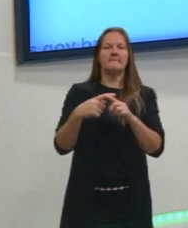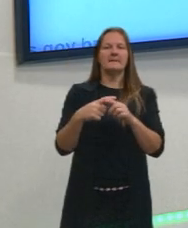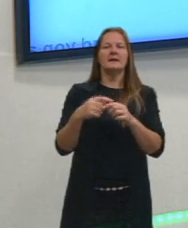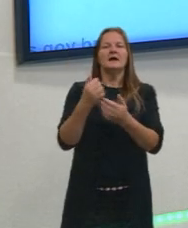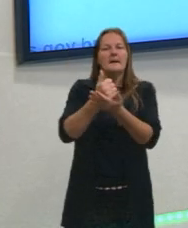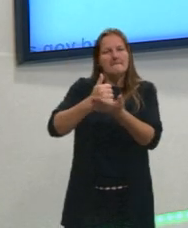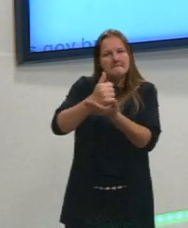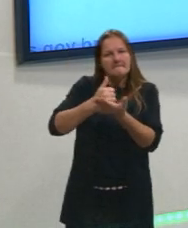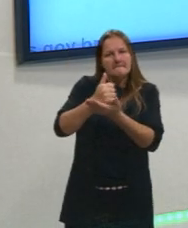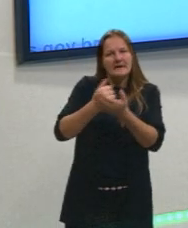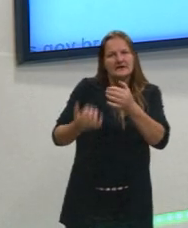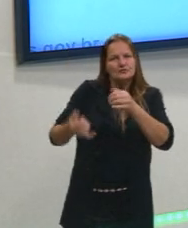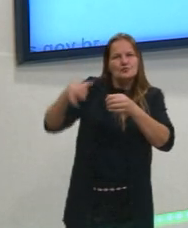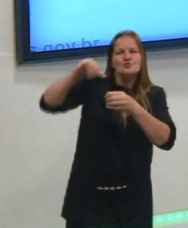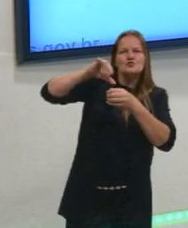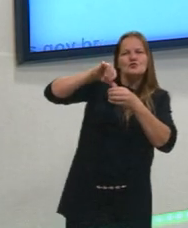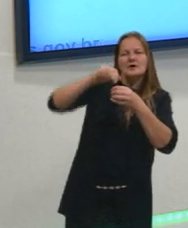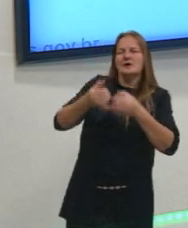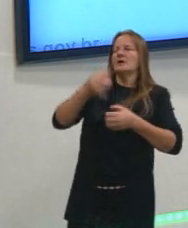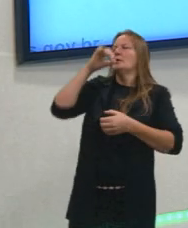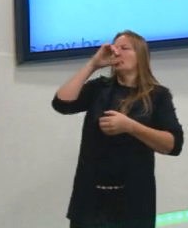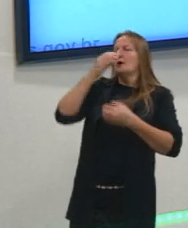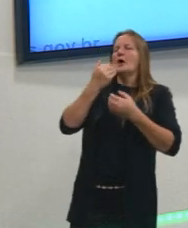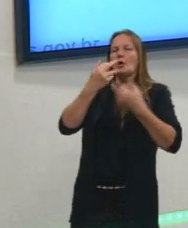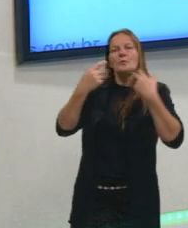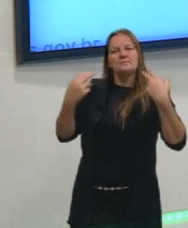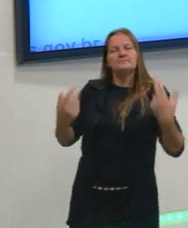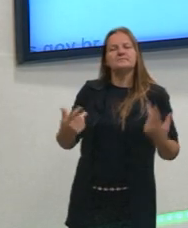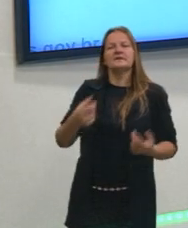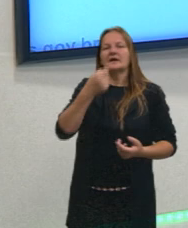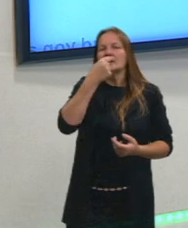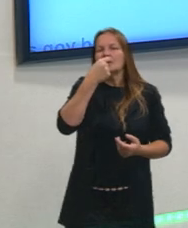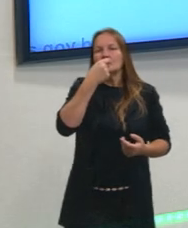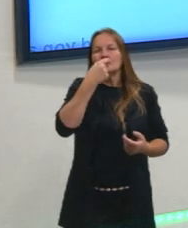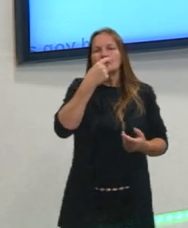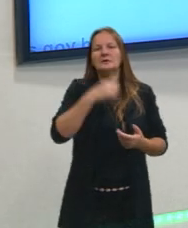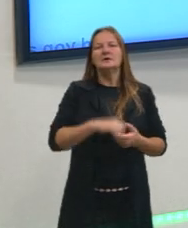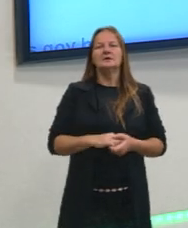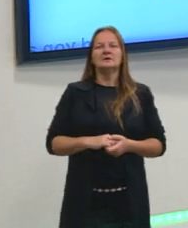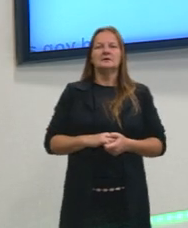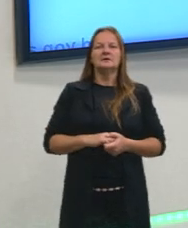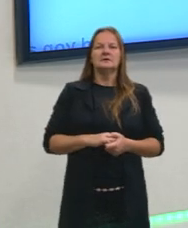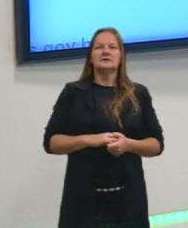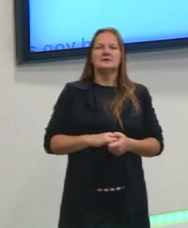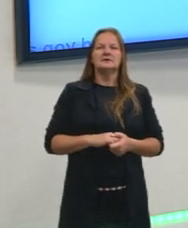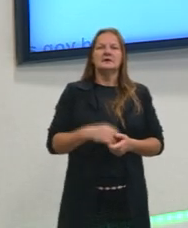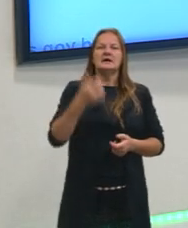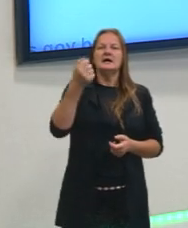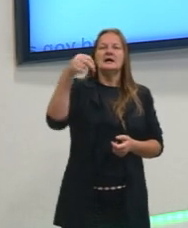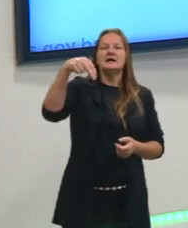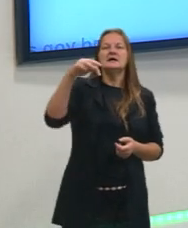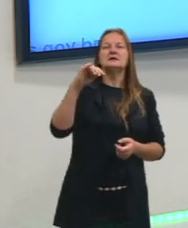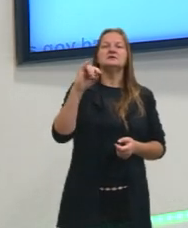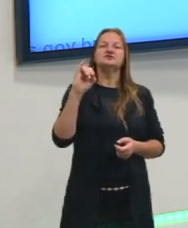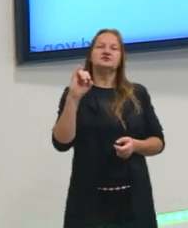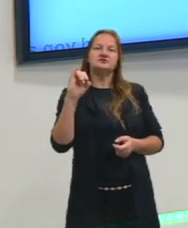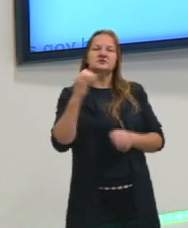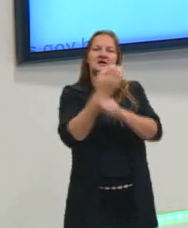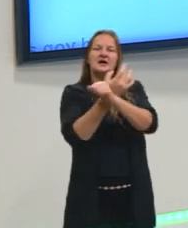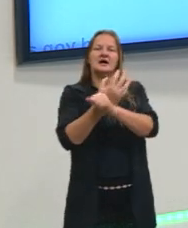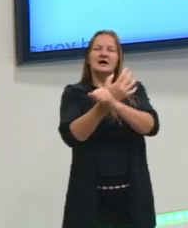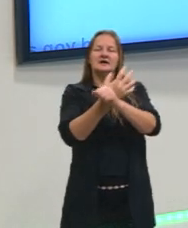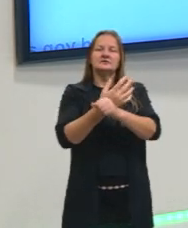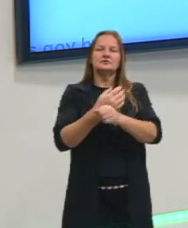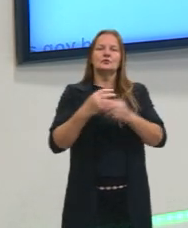o que que eu utilizo para neutralizar os nossos astros um comprimido tá que é antiácidos né que